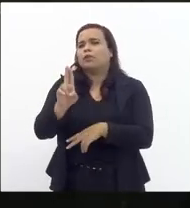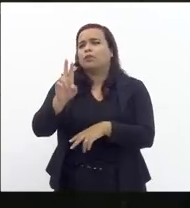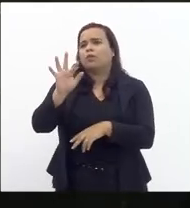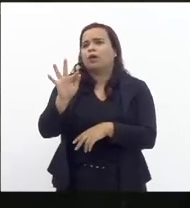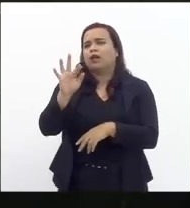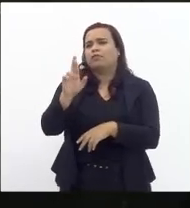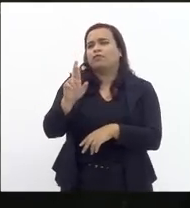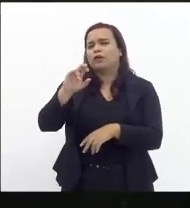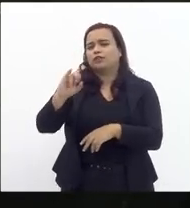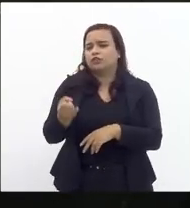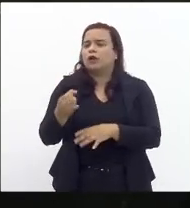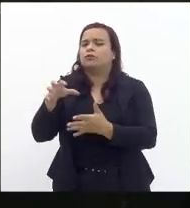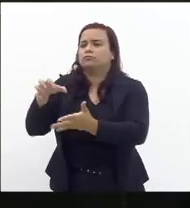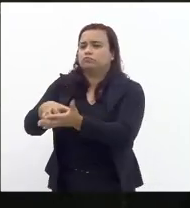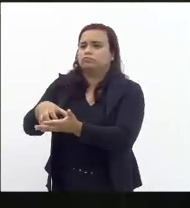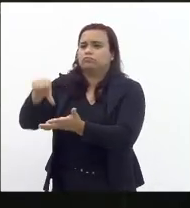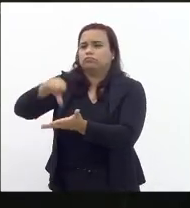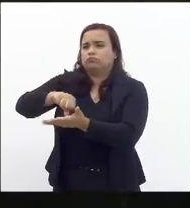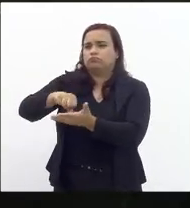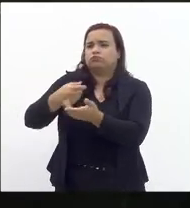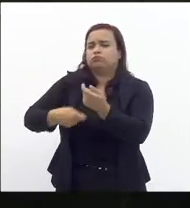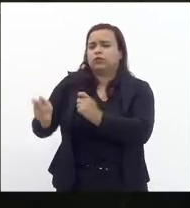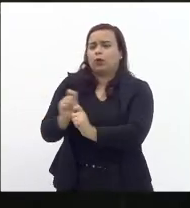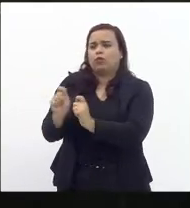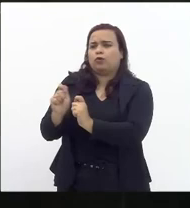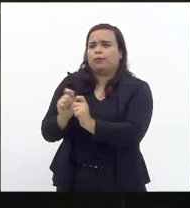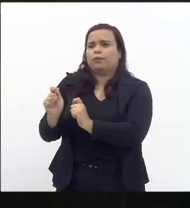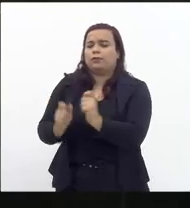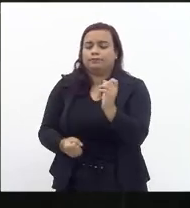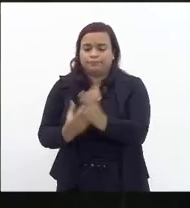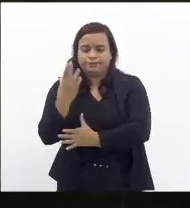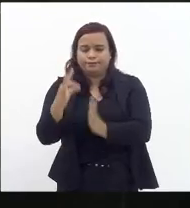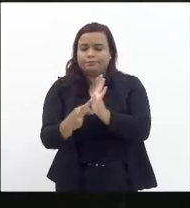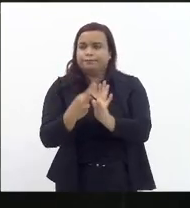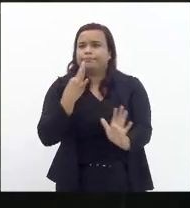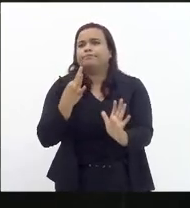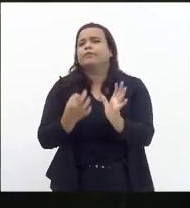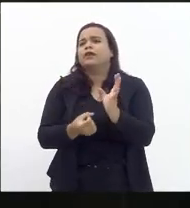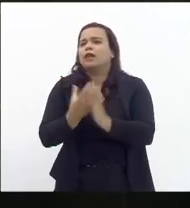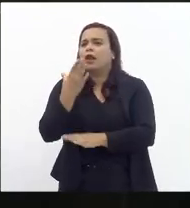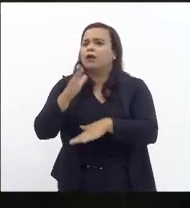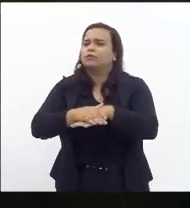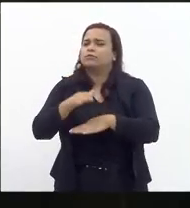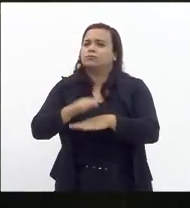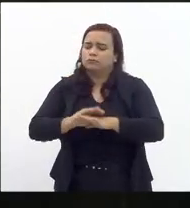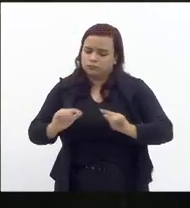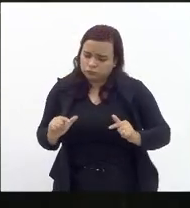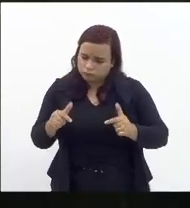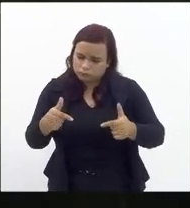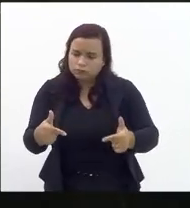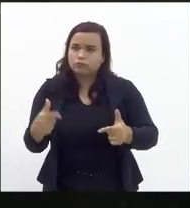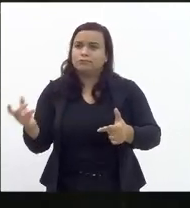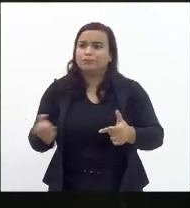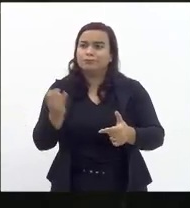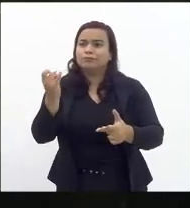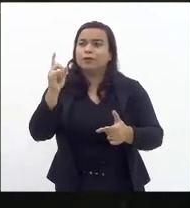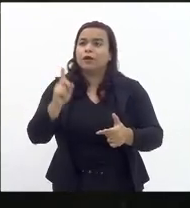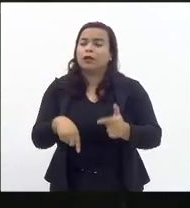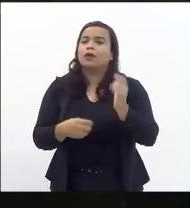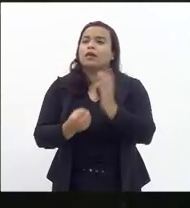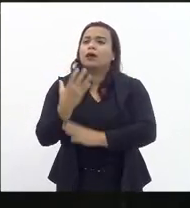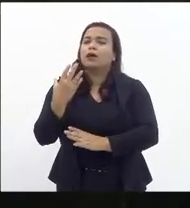Departamento de Economia, a construção desse instrumento importantíssimo, que é uma